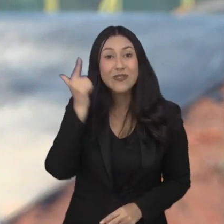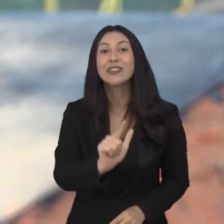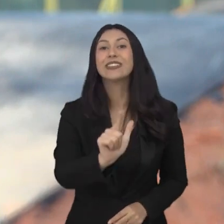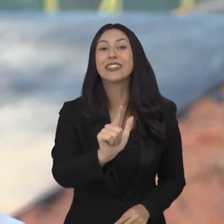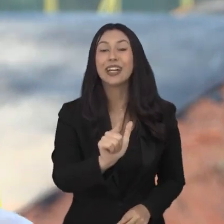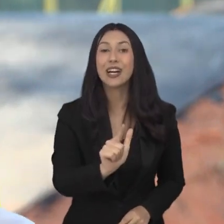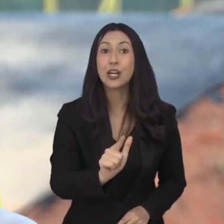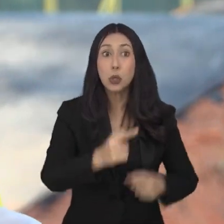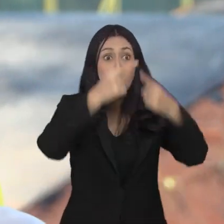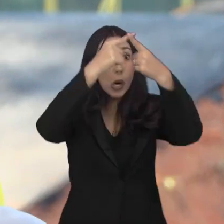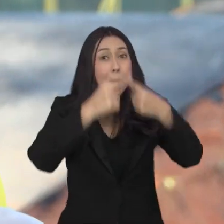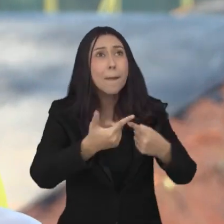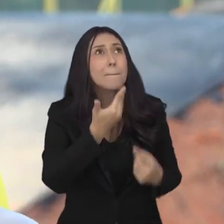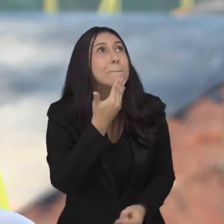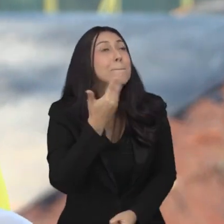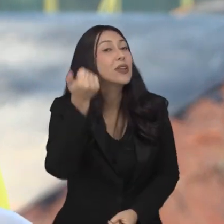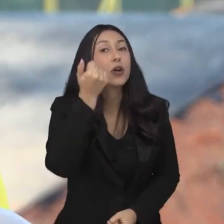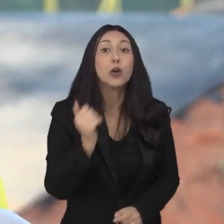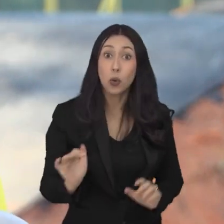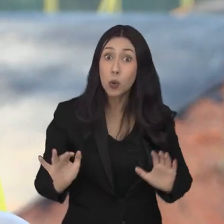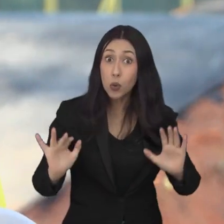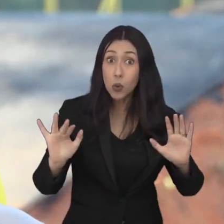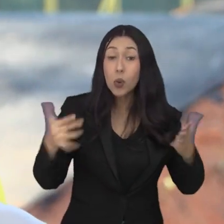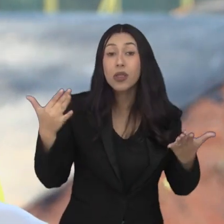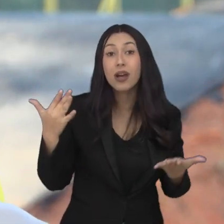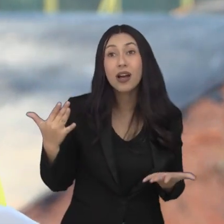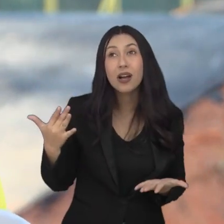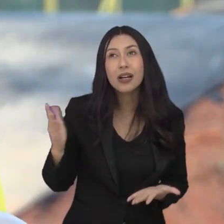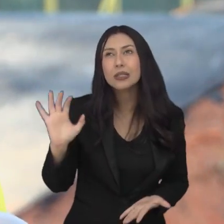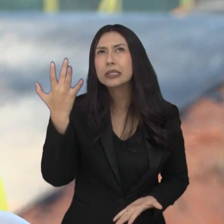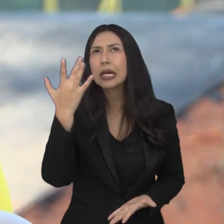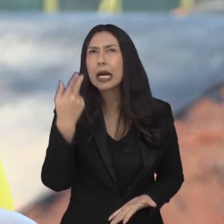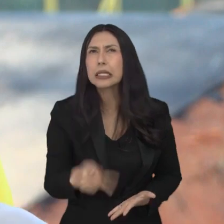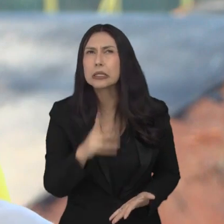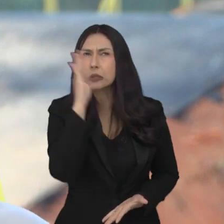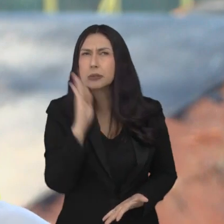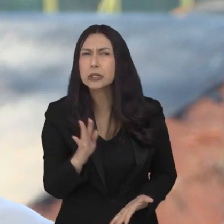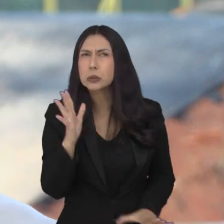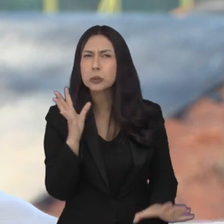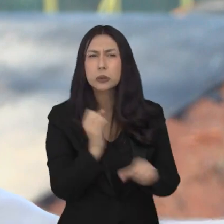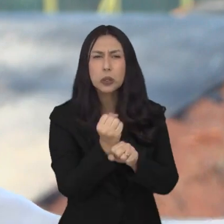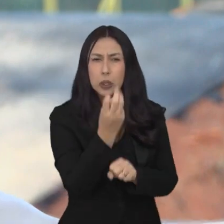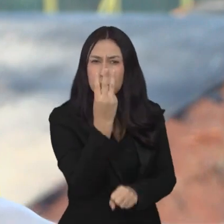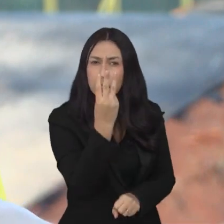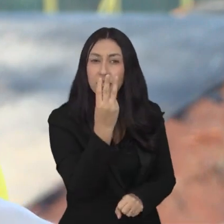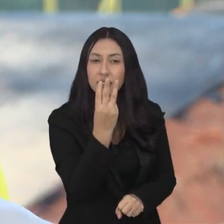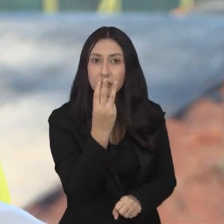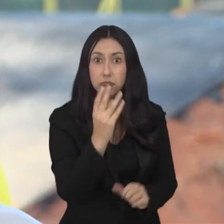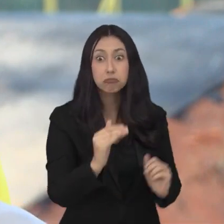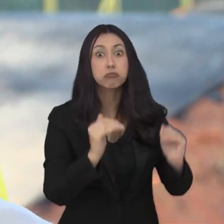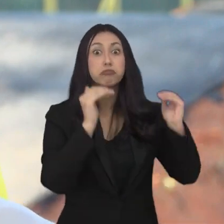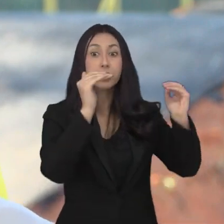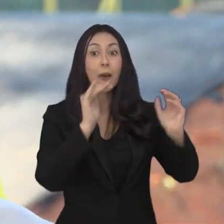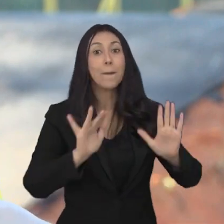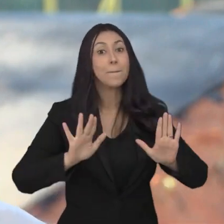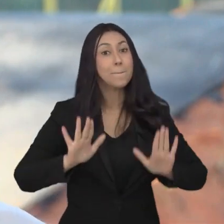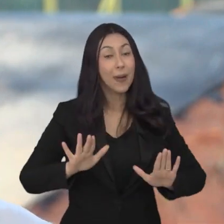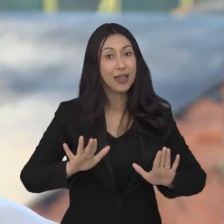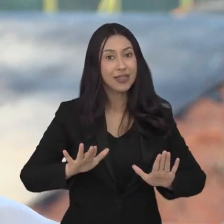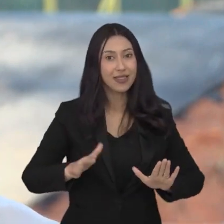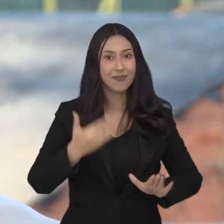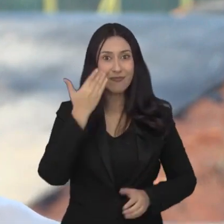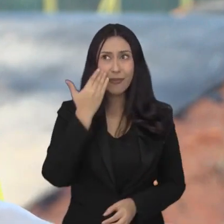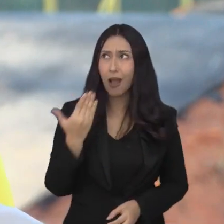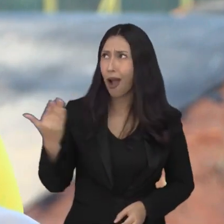sonho realizado. E o campeonato com certeza vai ser um dos melhores. Quando tiver aqui, no Brasil, se eu não me engano, teve 3 até agora. Então, de